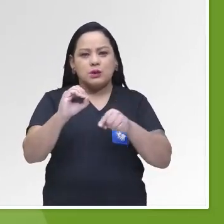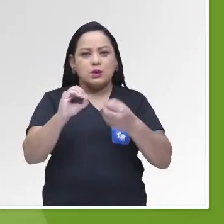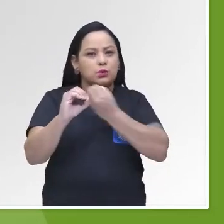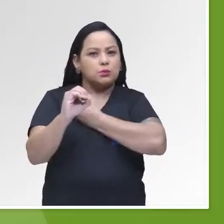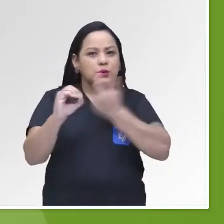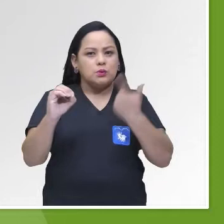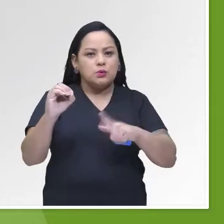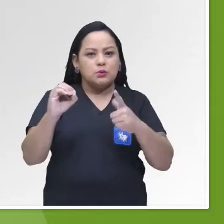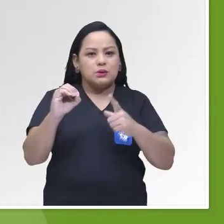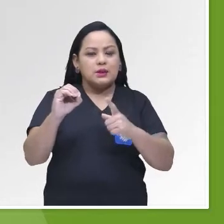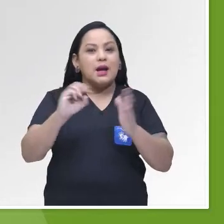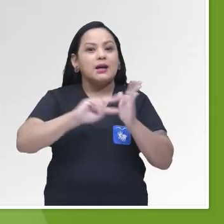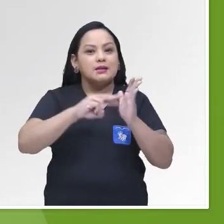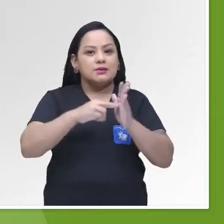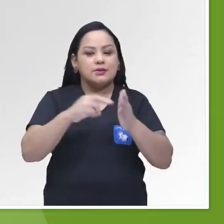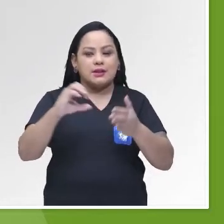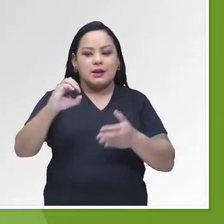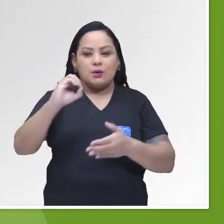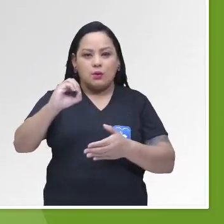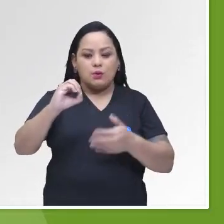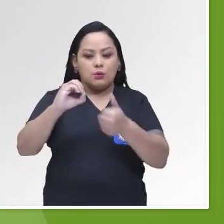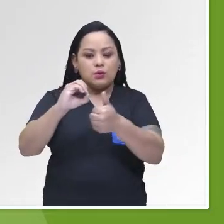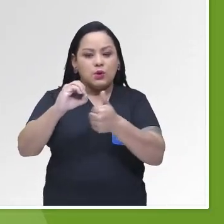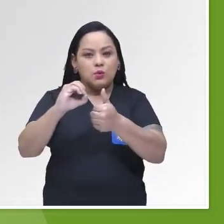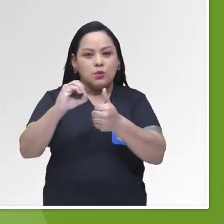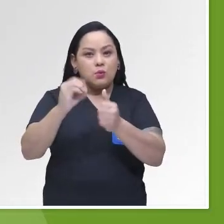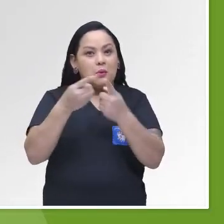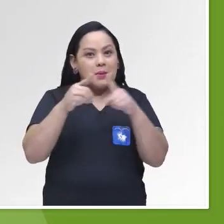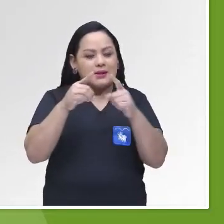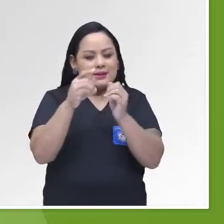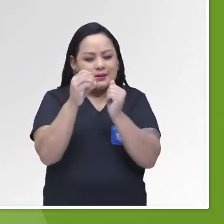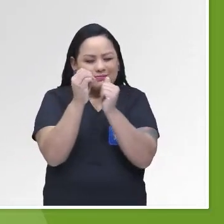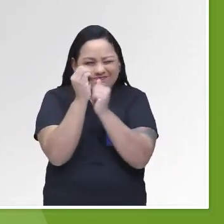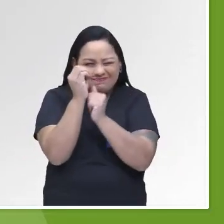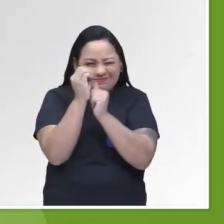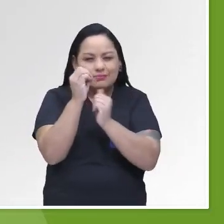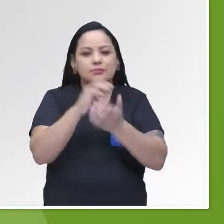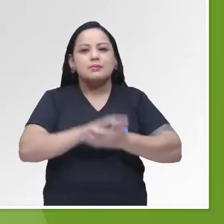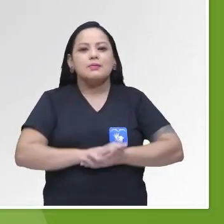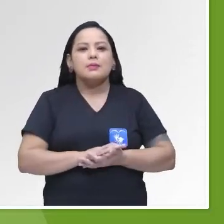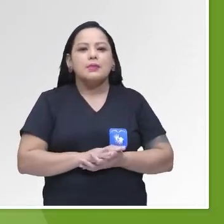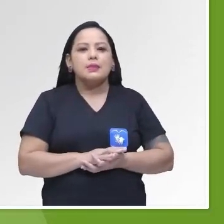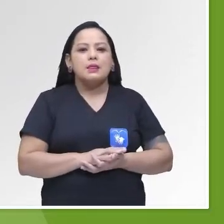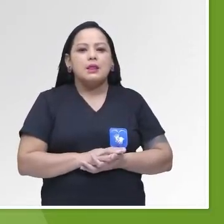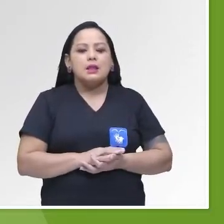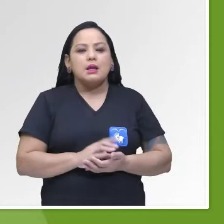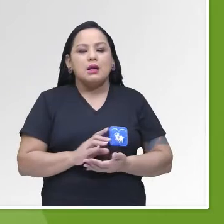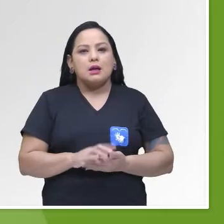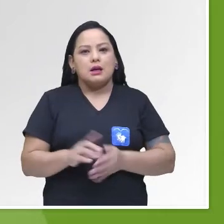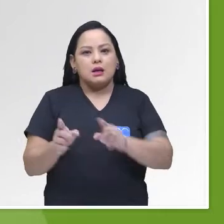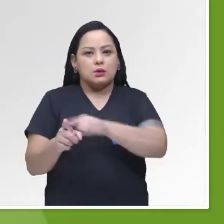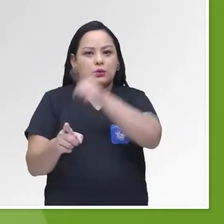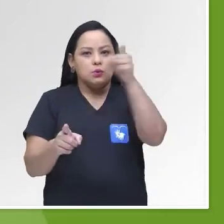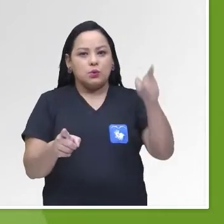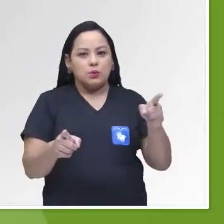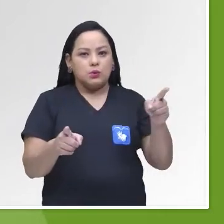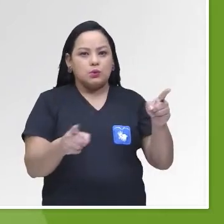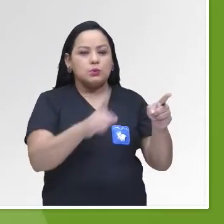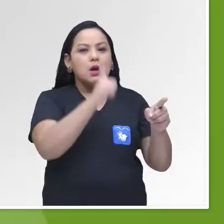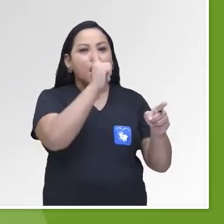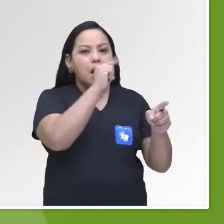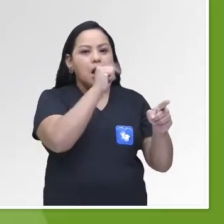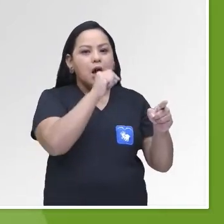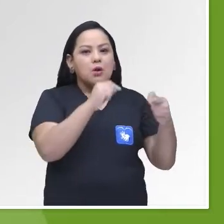dele é 1, tá bom? E observem aqui, ó, que eu tenho aqui na água